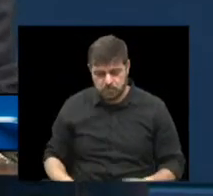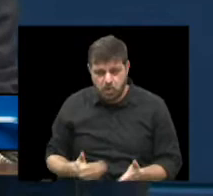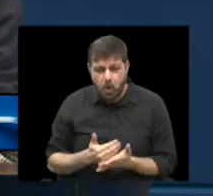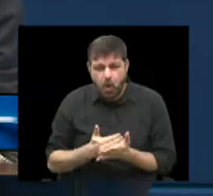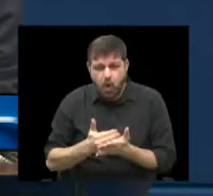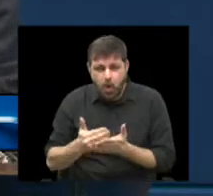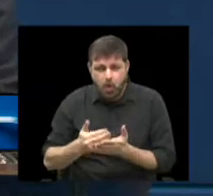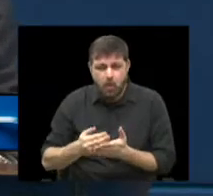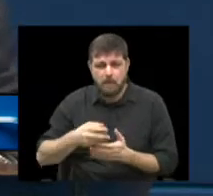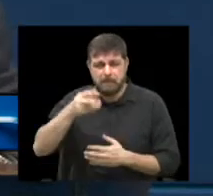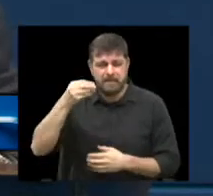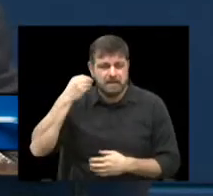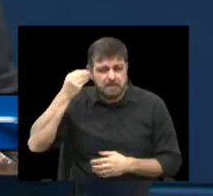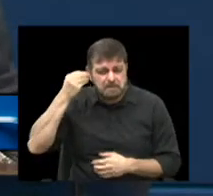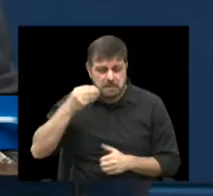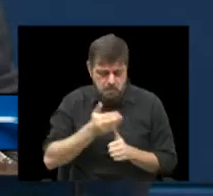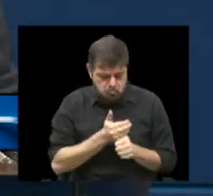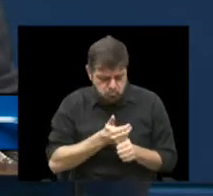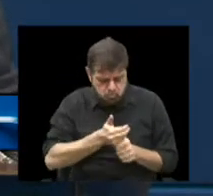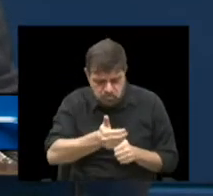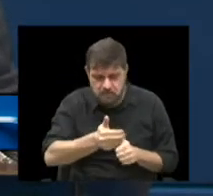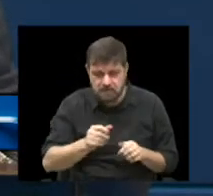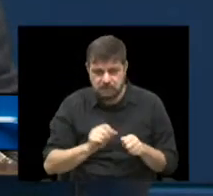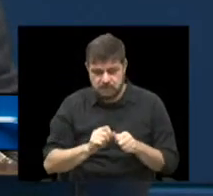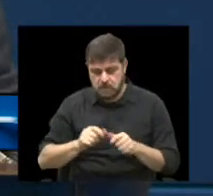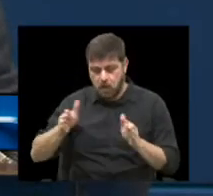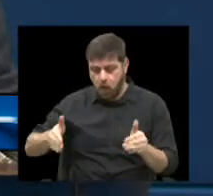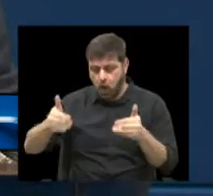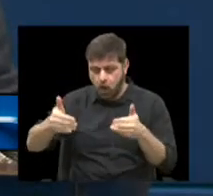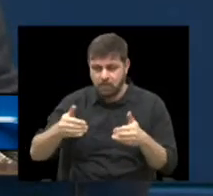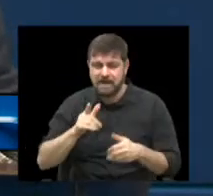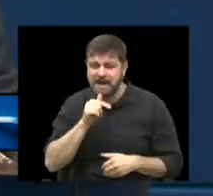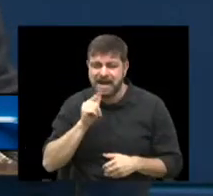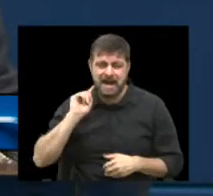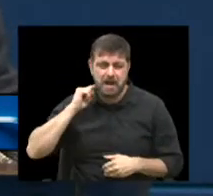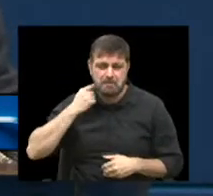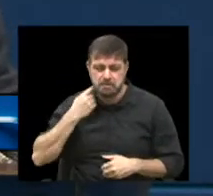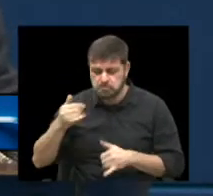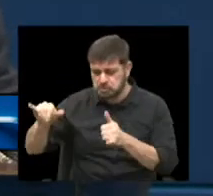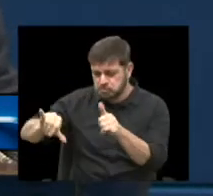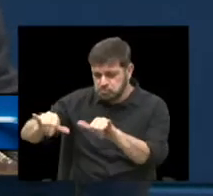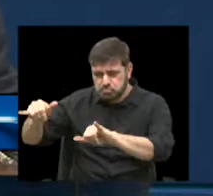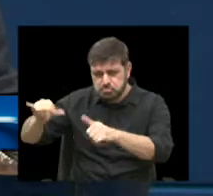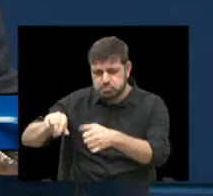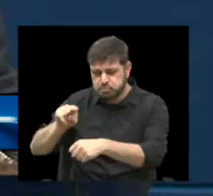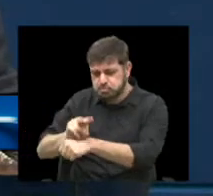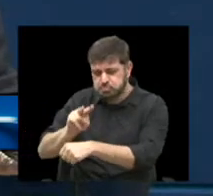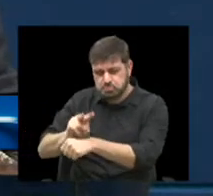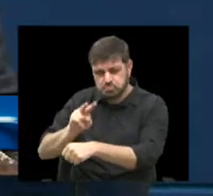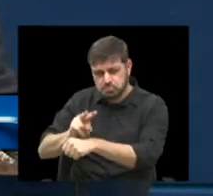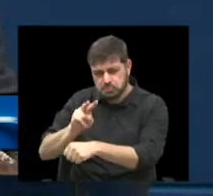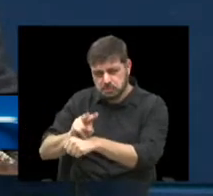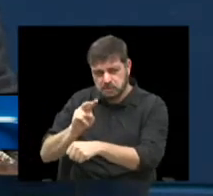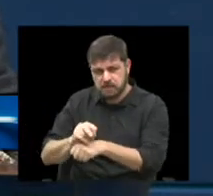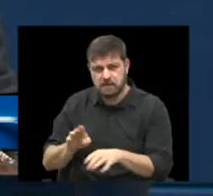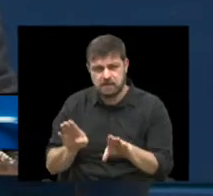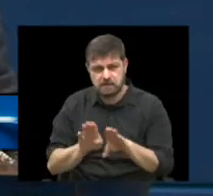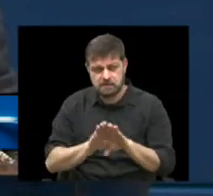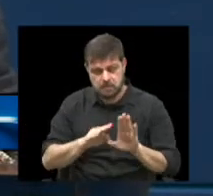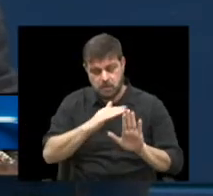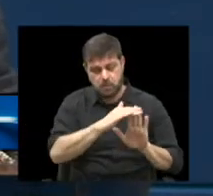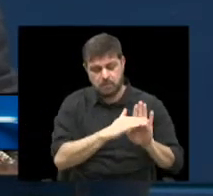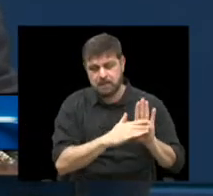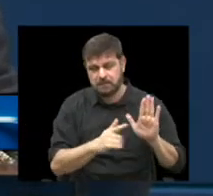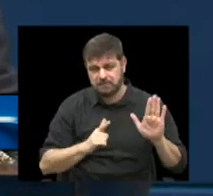mandato, e além da construção de estações de tratamento de esgoto, como São Martim, Boa Vista e Nova América, o plano prevê